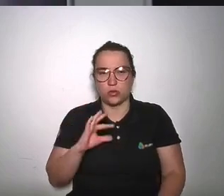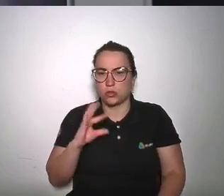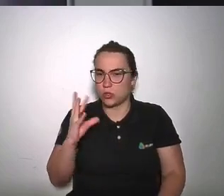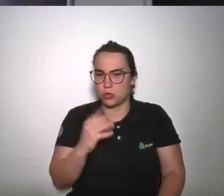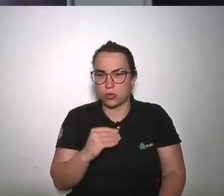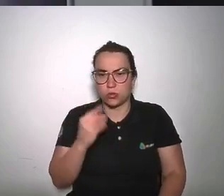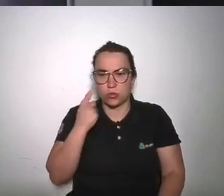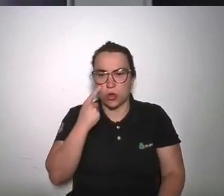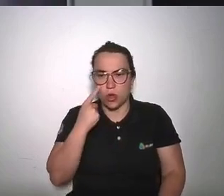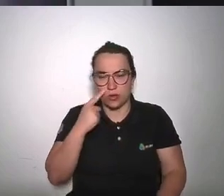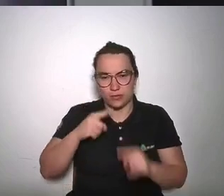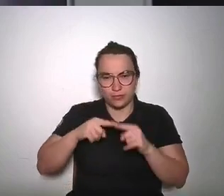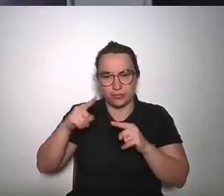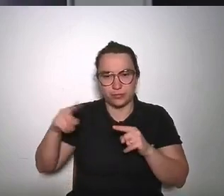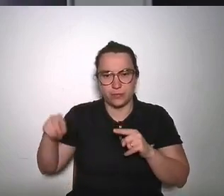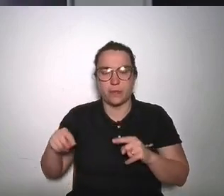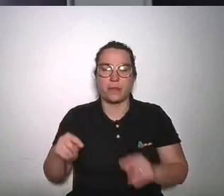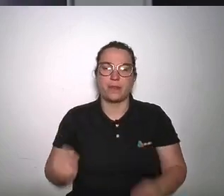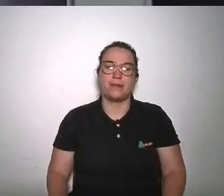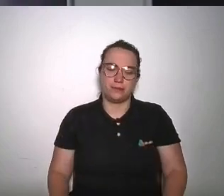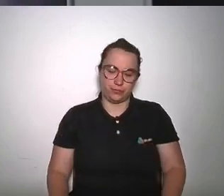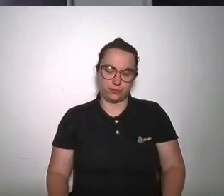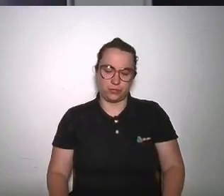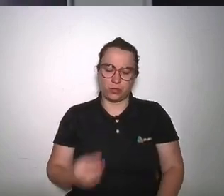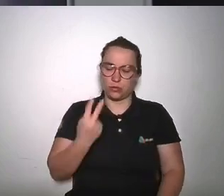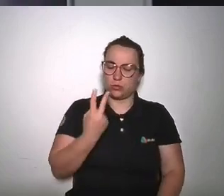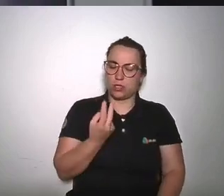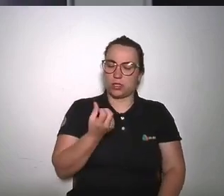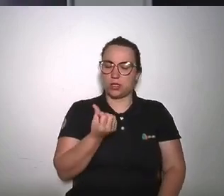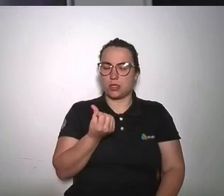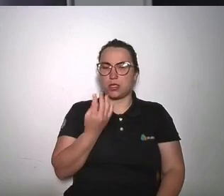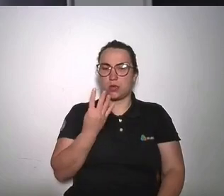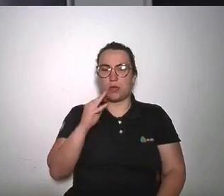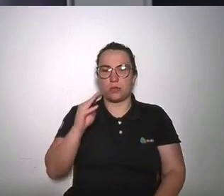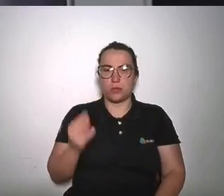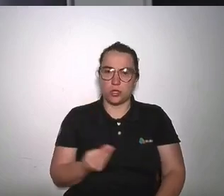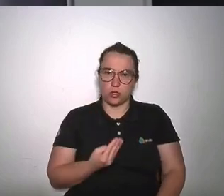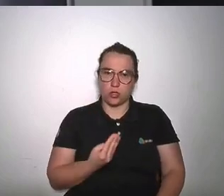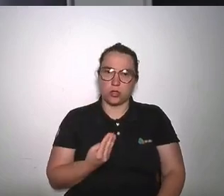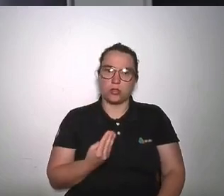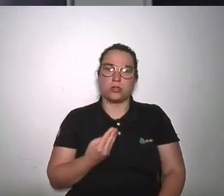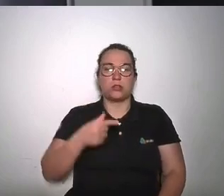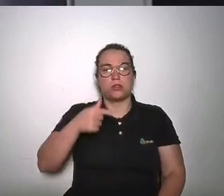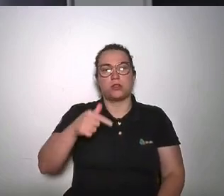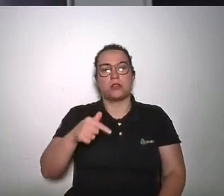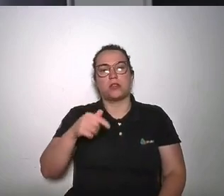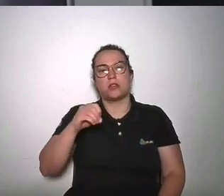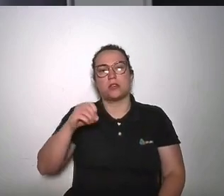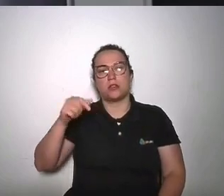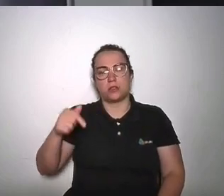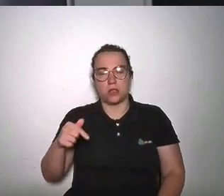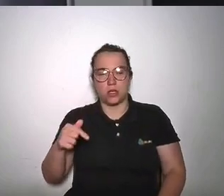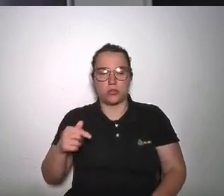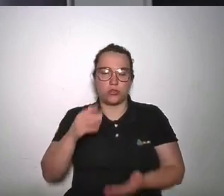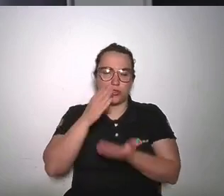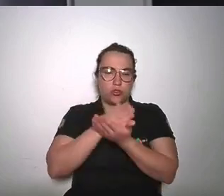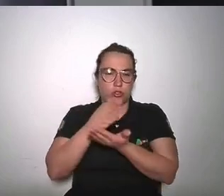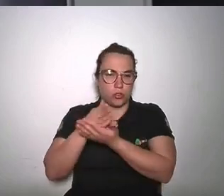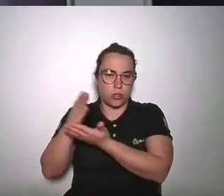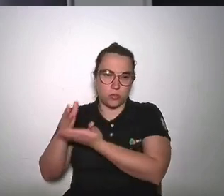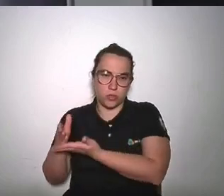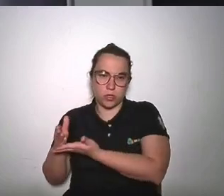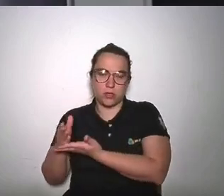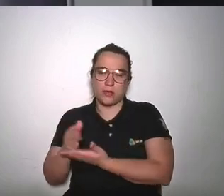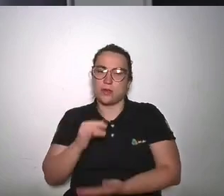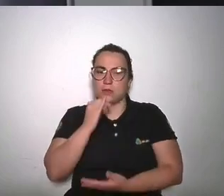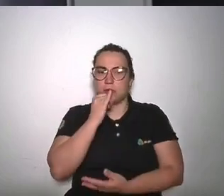Ó. A previsão, 264 milhões 707 distribuída, por exemplo,